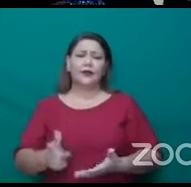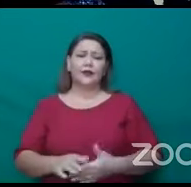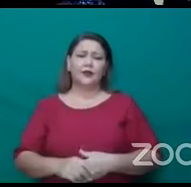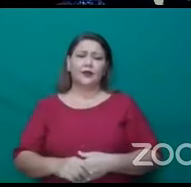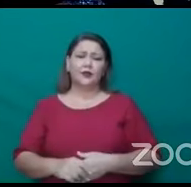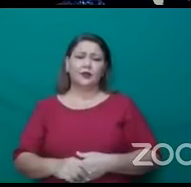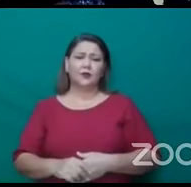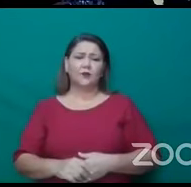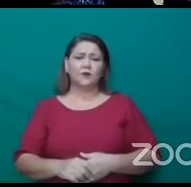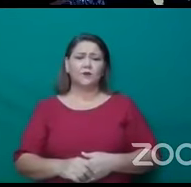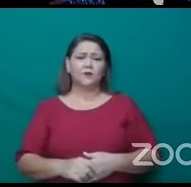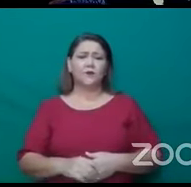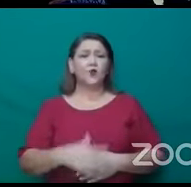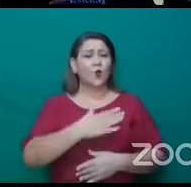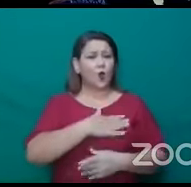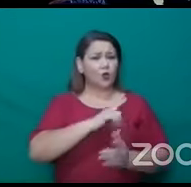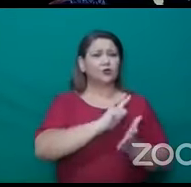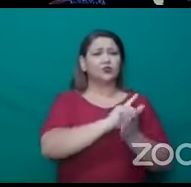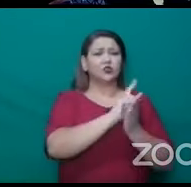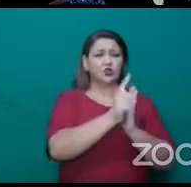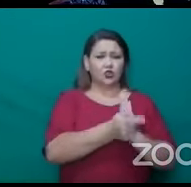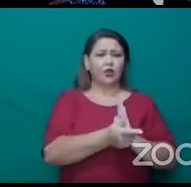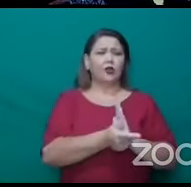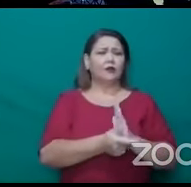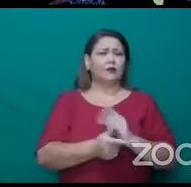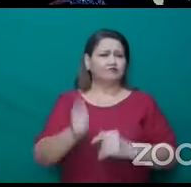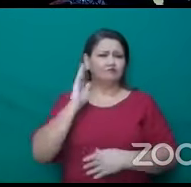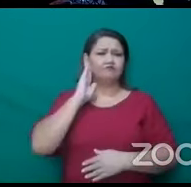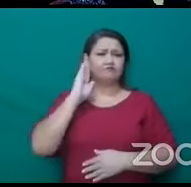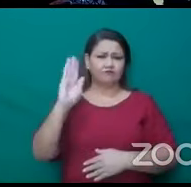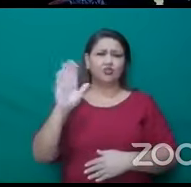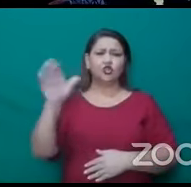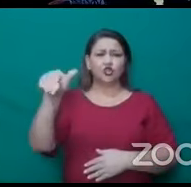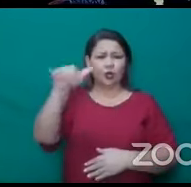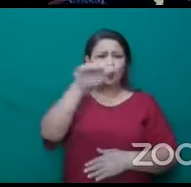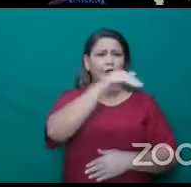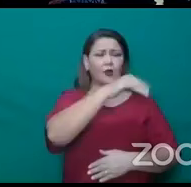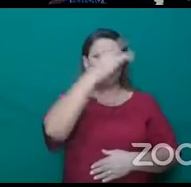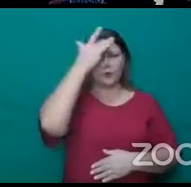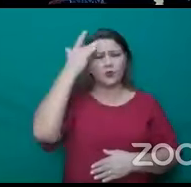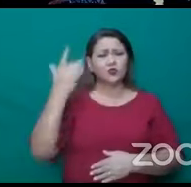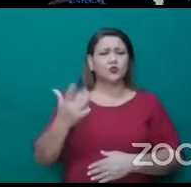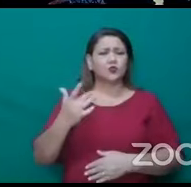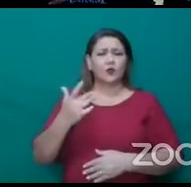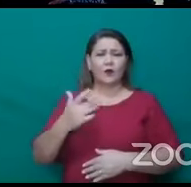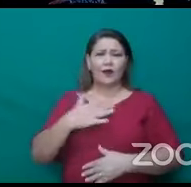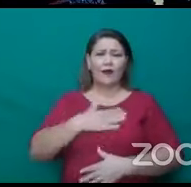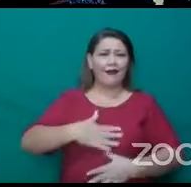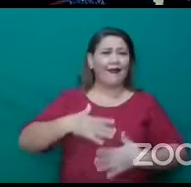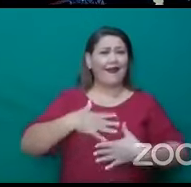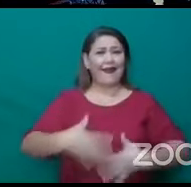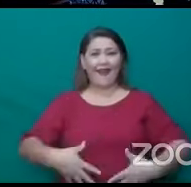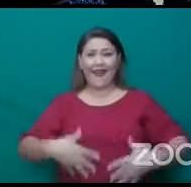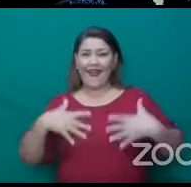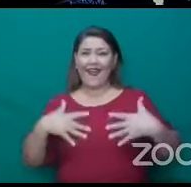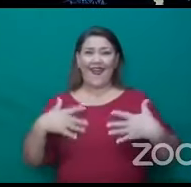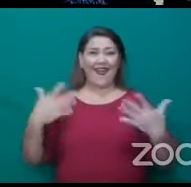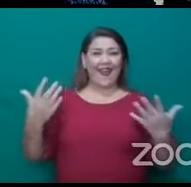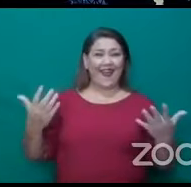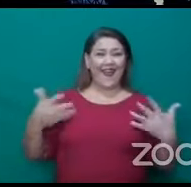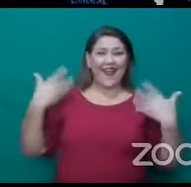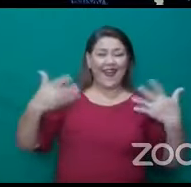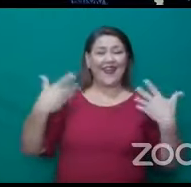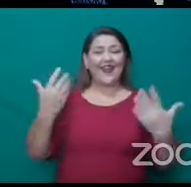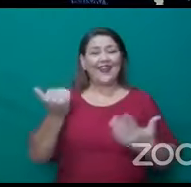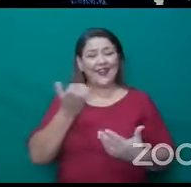muito do gênero, porque eu acho que isso foi assim fundamental ter chamado a galera que ficou super empolgada assim, que também assistia muita